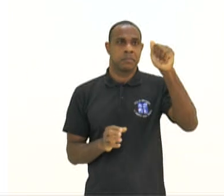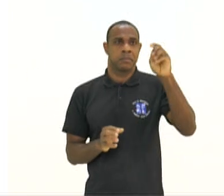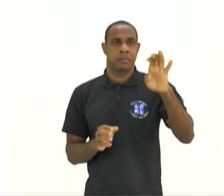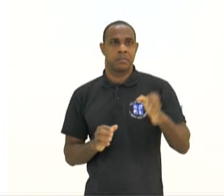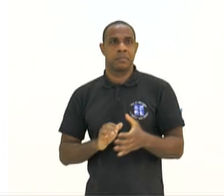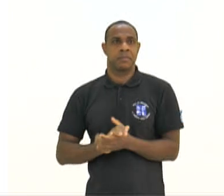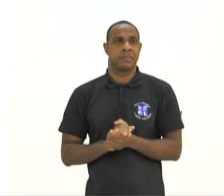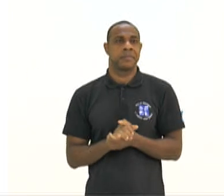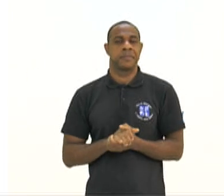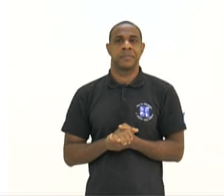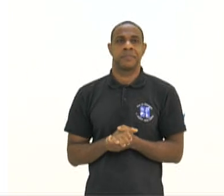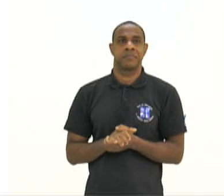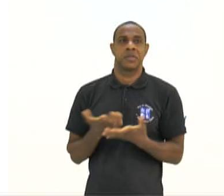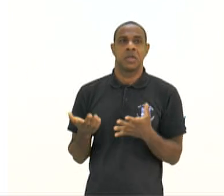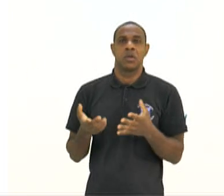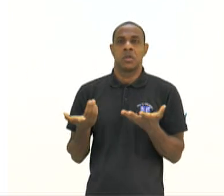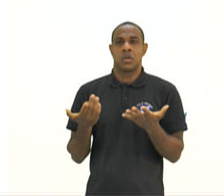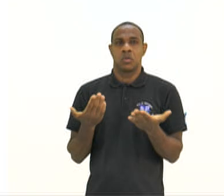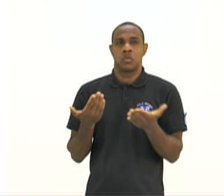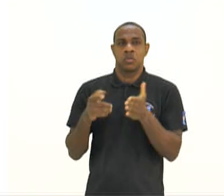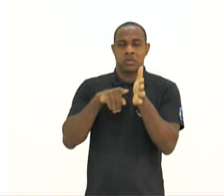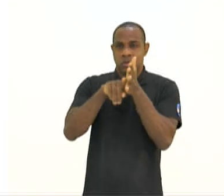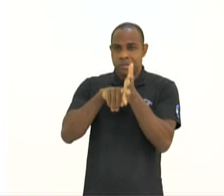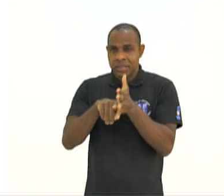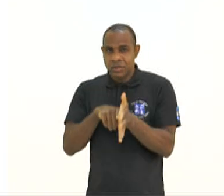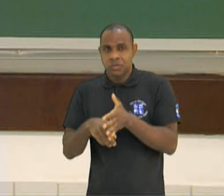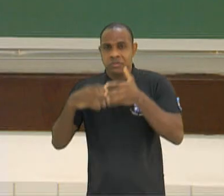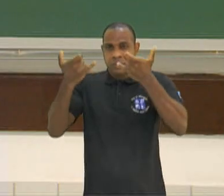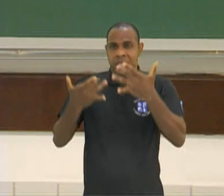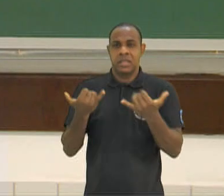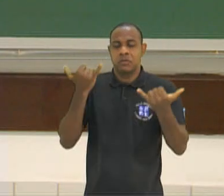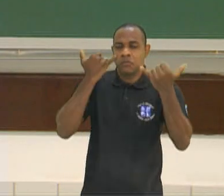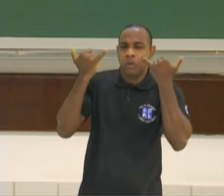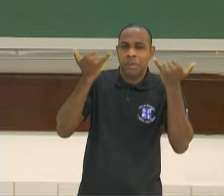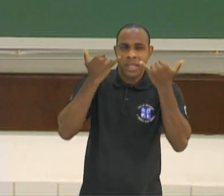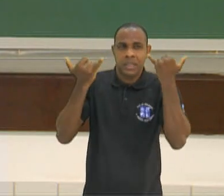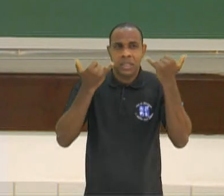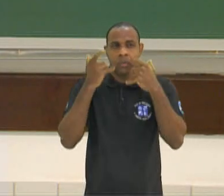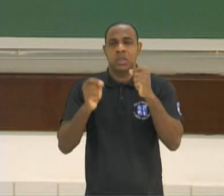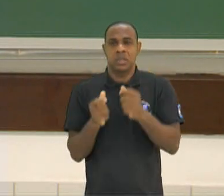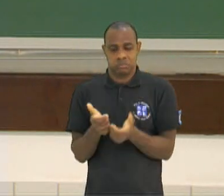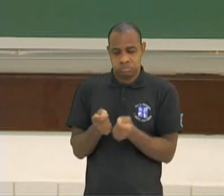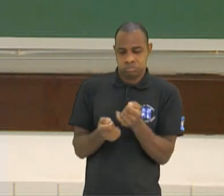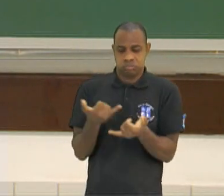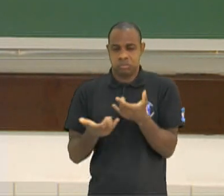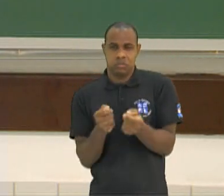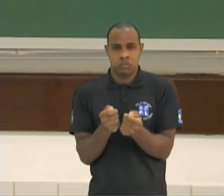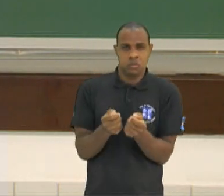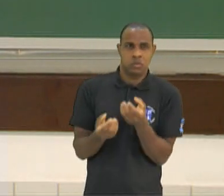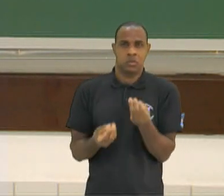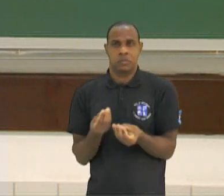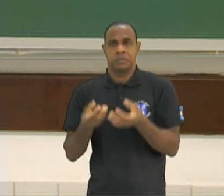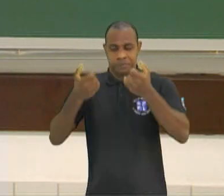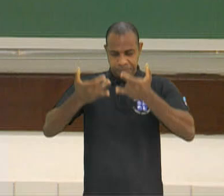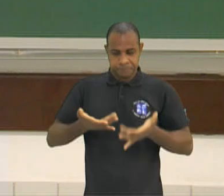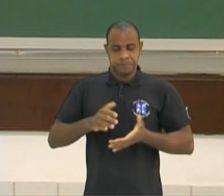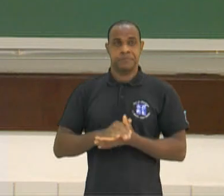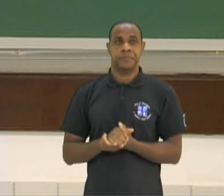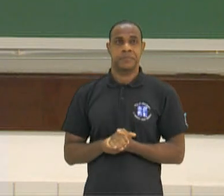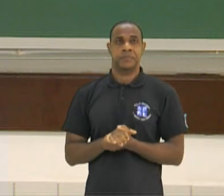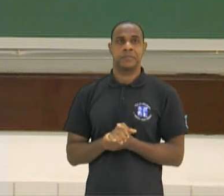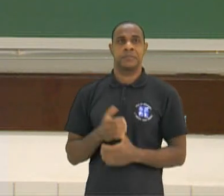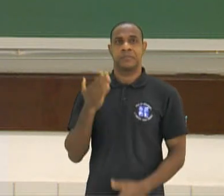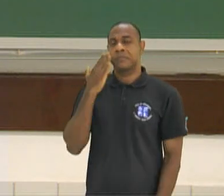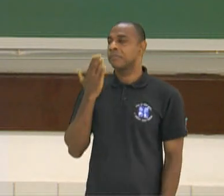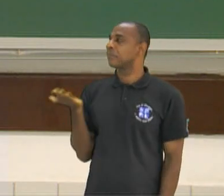Então, os especialistas falam, eles descrevem algumas informações sobre os jogos de videogame. Ok?